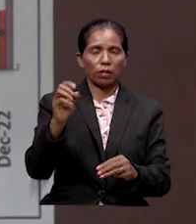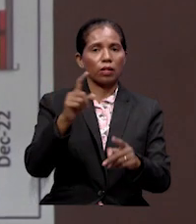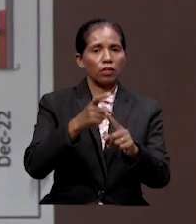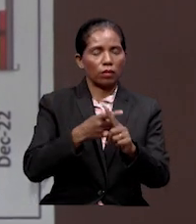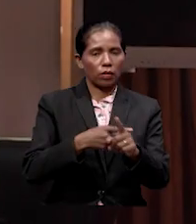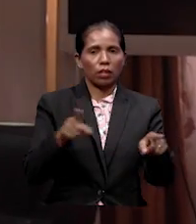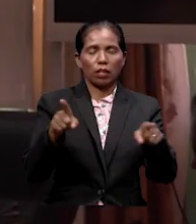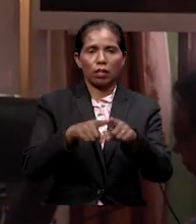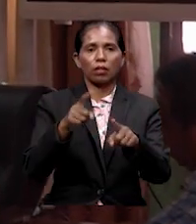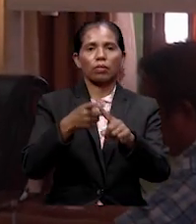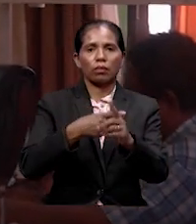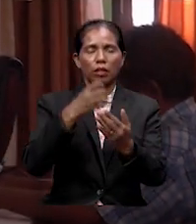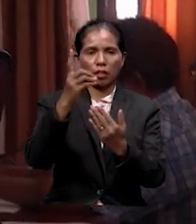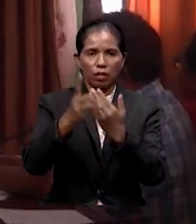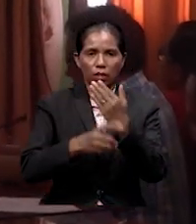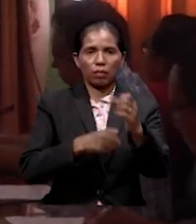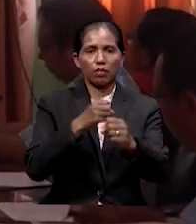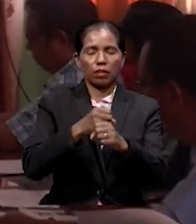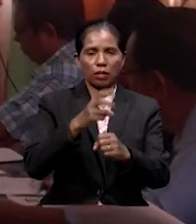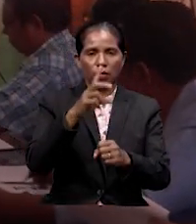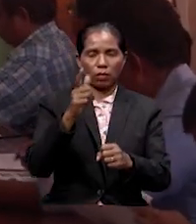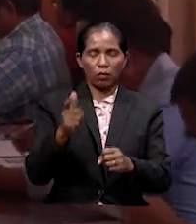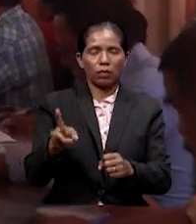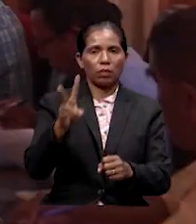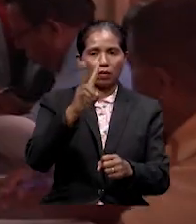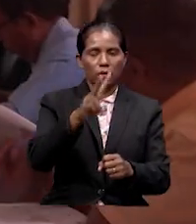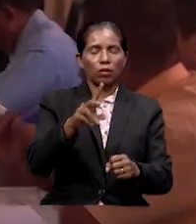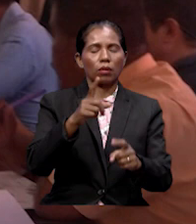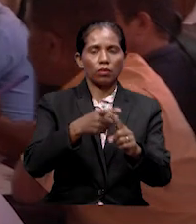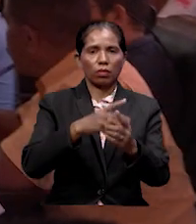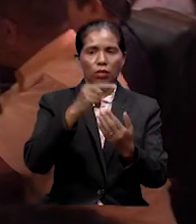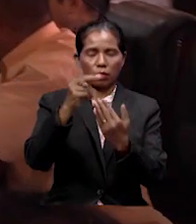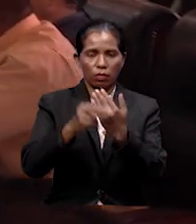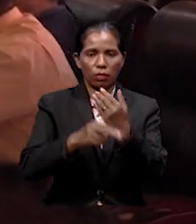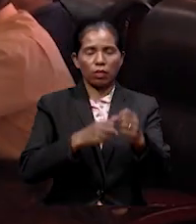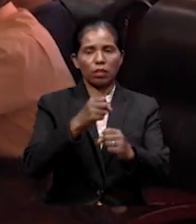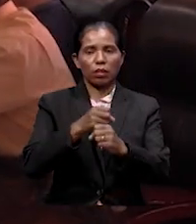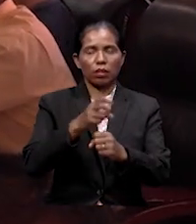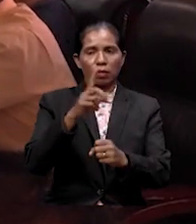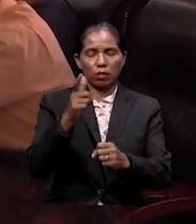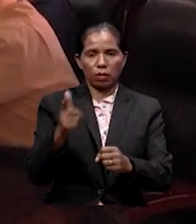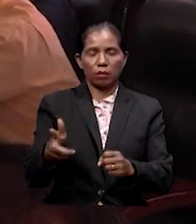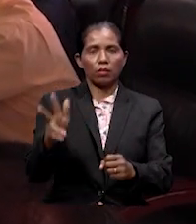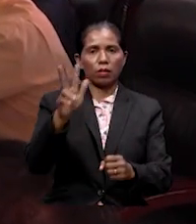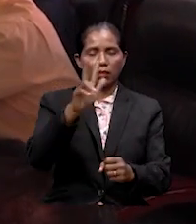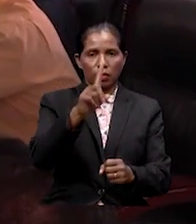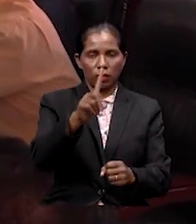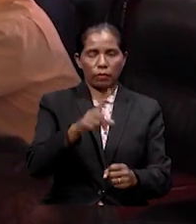compara ho fulan dezembro tinha reum rua ronulo resing rua ho fulan novembro tinha reum rua ronulo resing